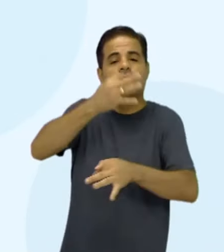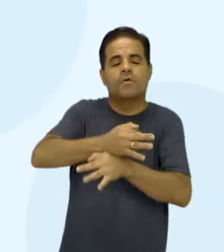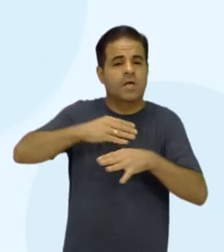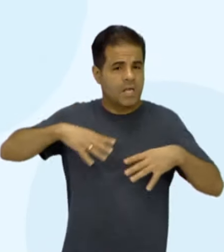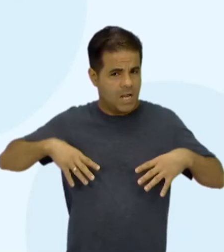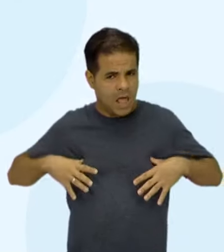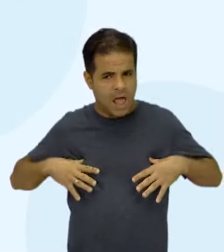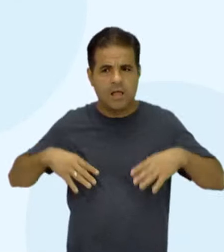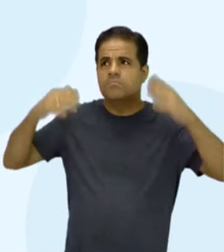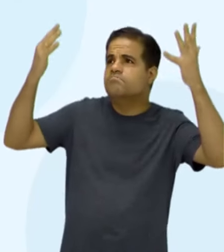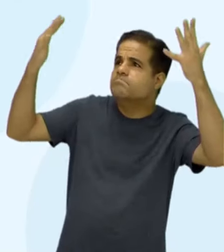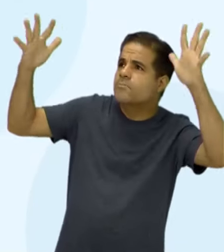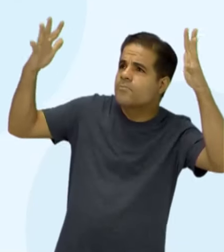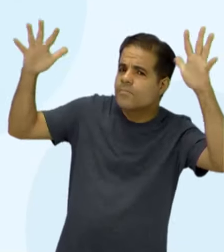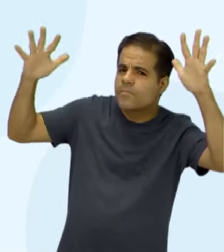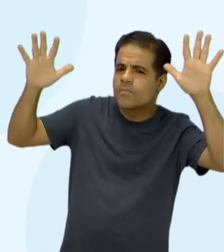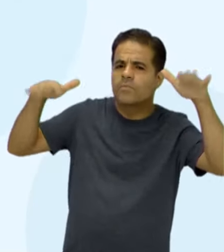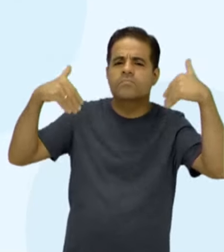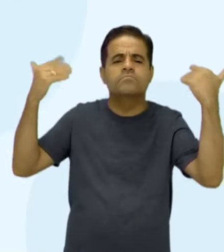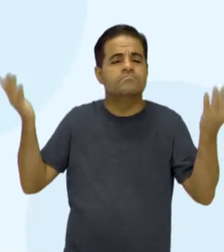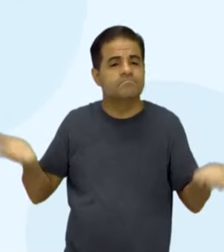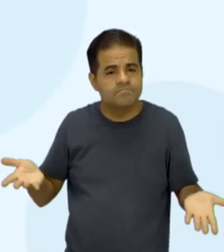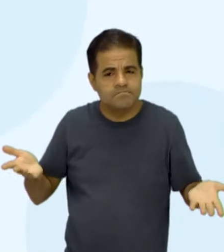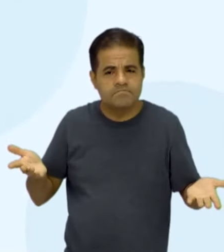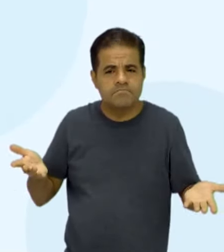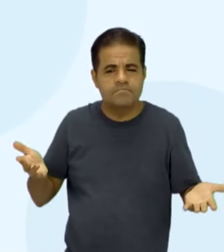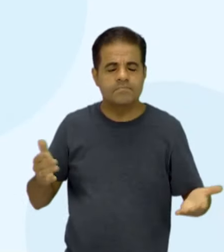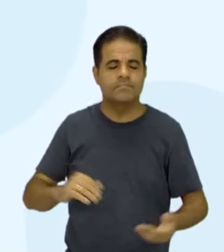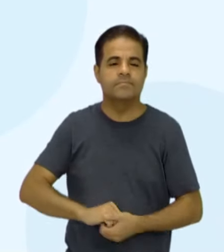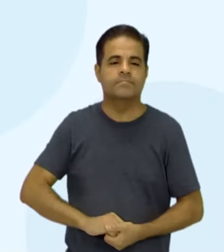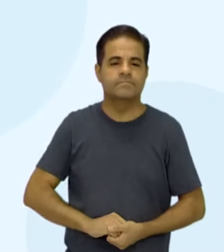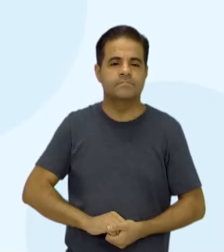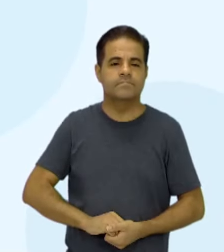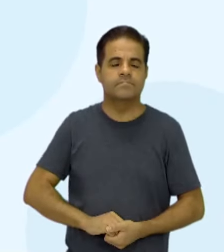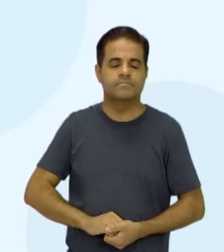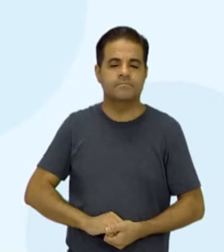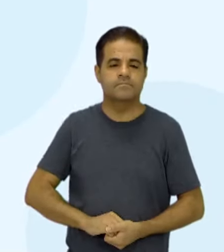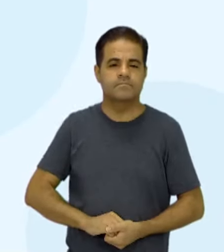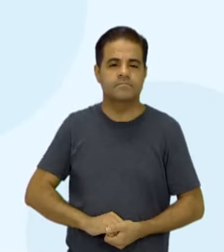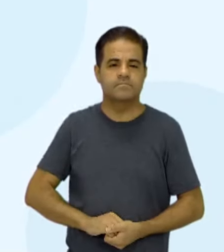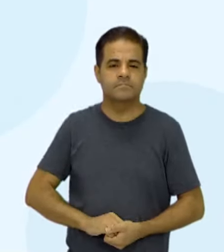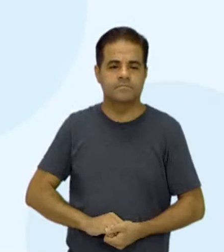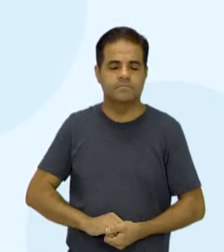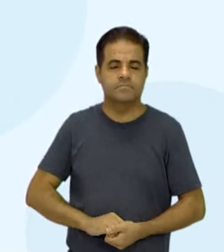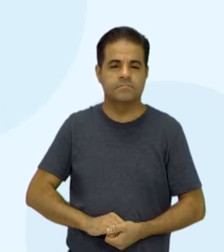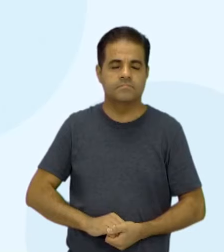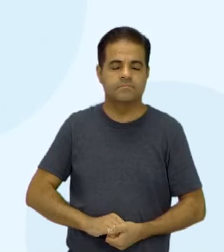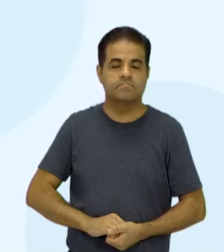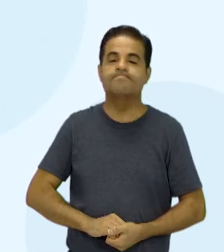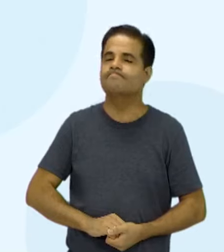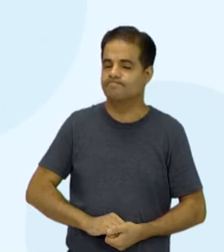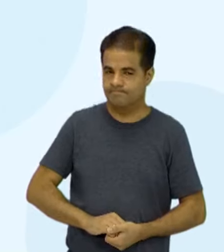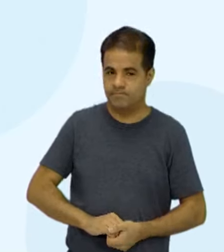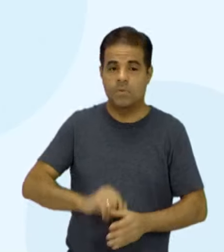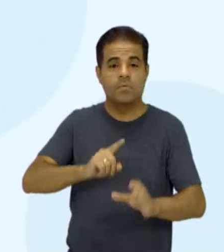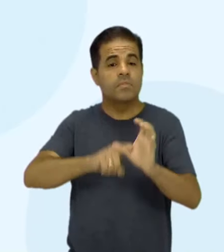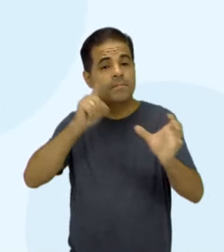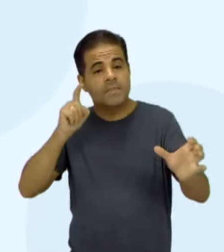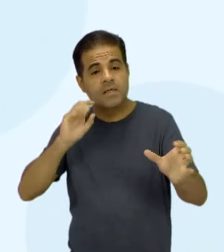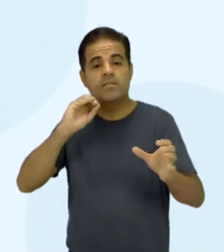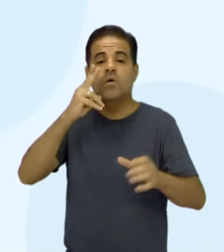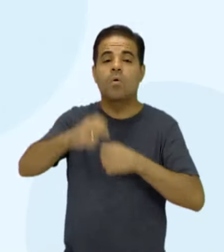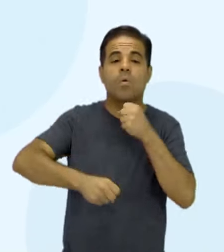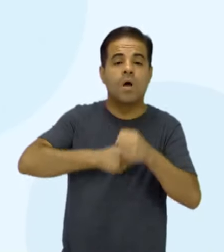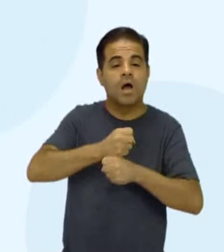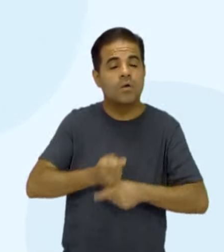o feriado está sendo celebrado da Independência of the country was done with a independência